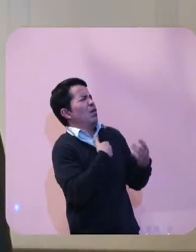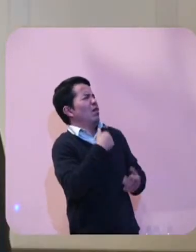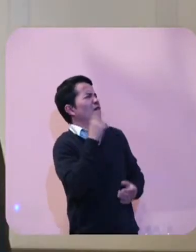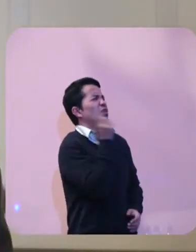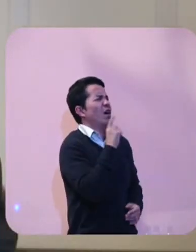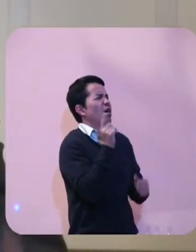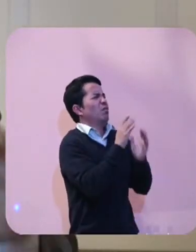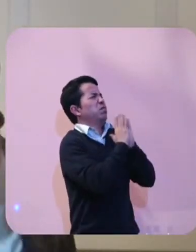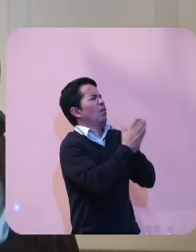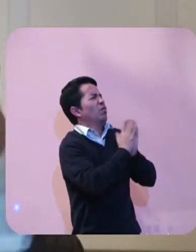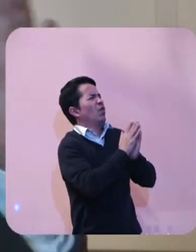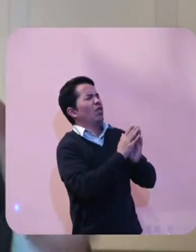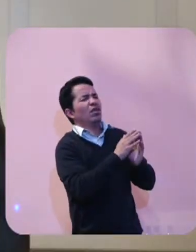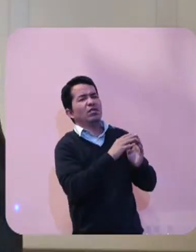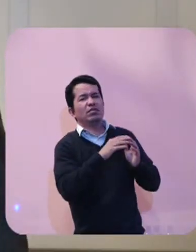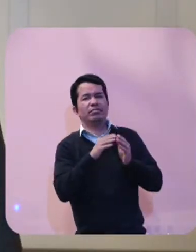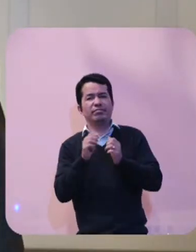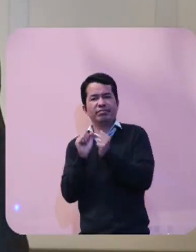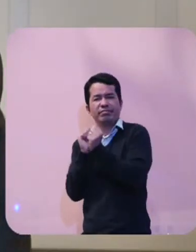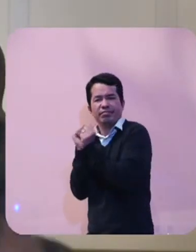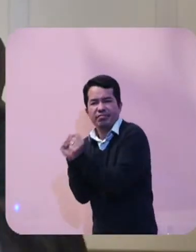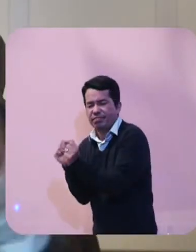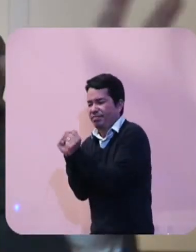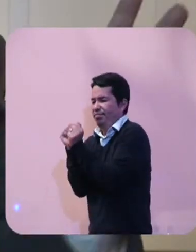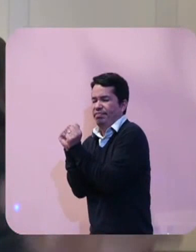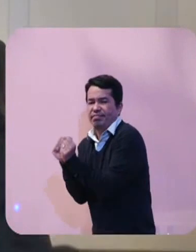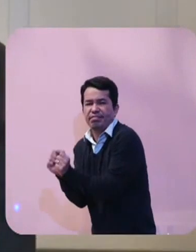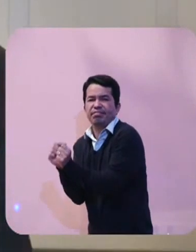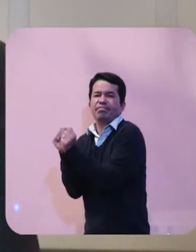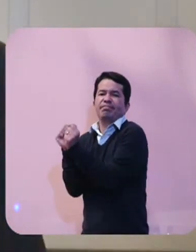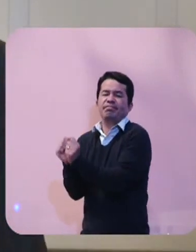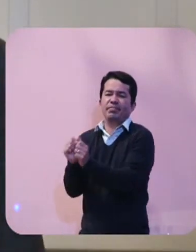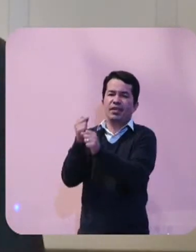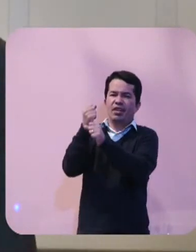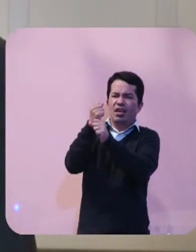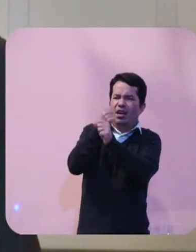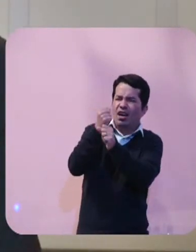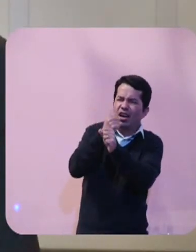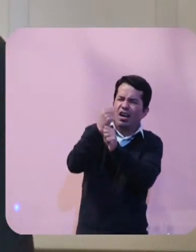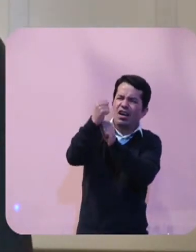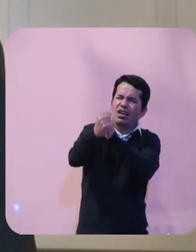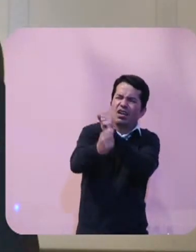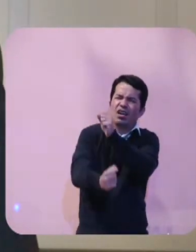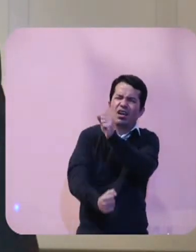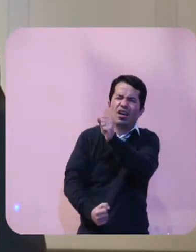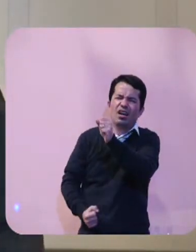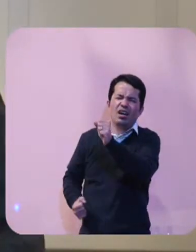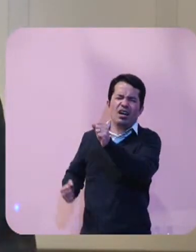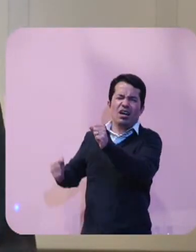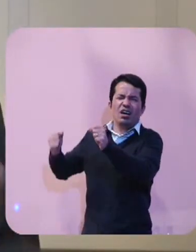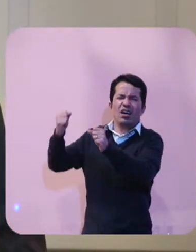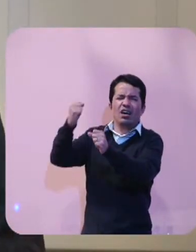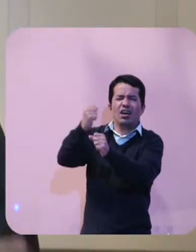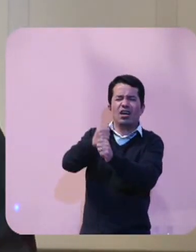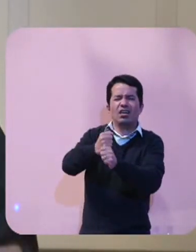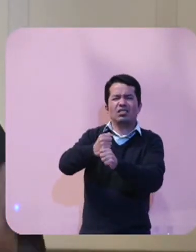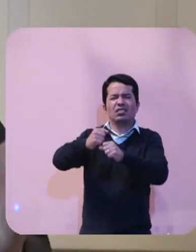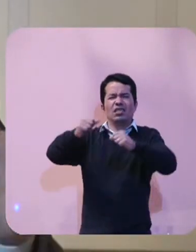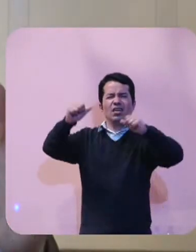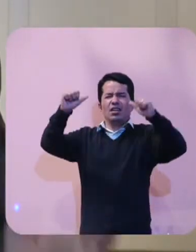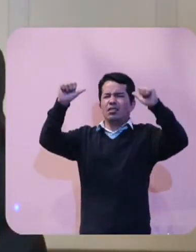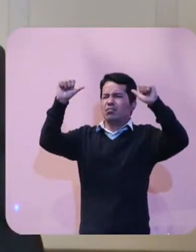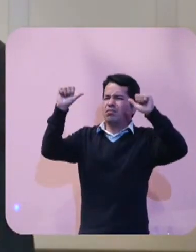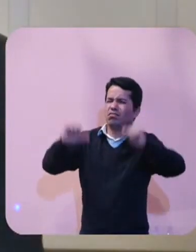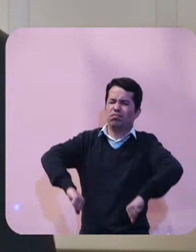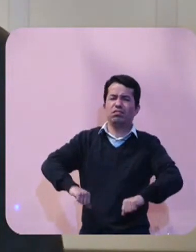isso. E anos se passaram de tragédia naquela família, simplesmente porque um coração amargurado